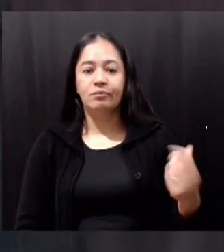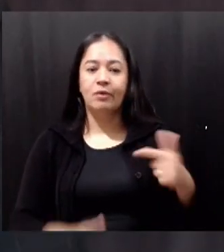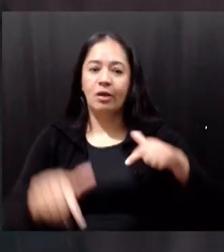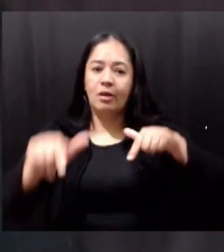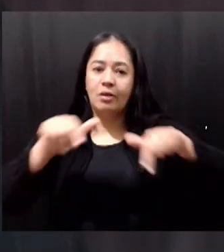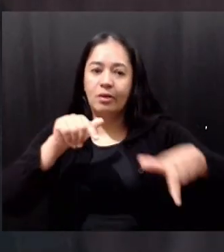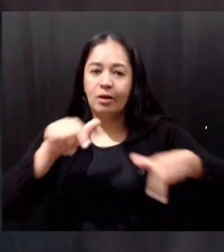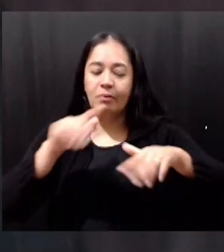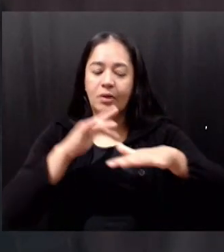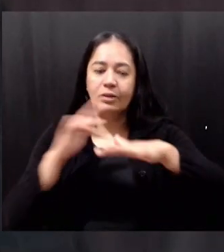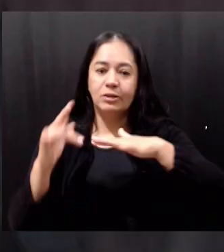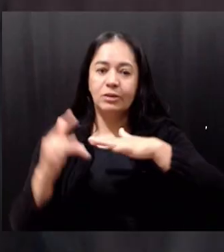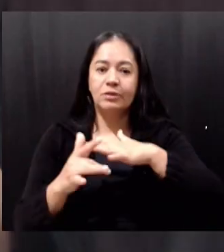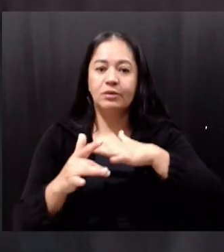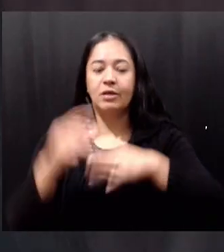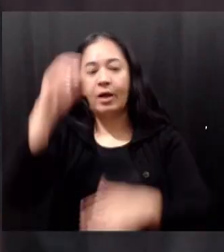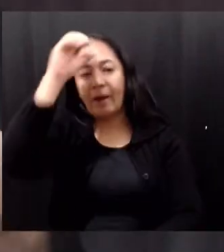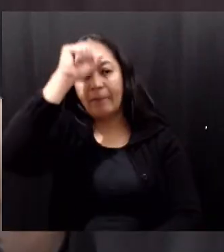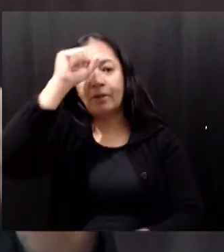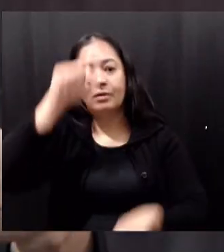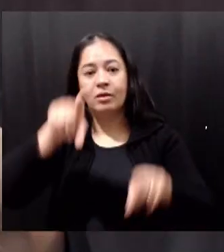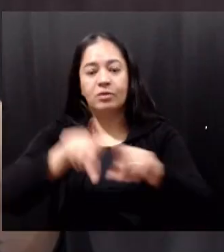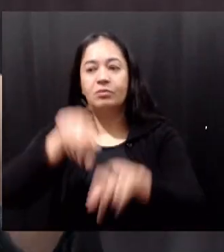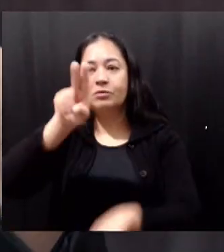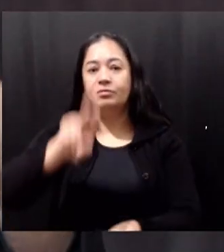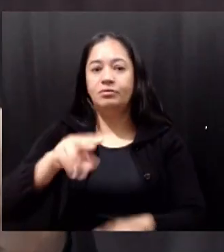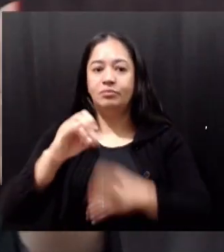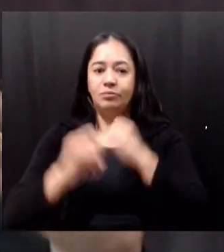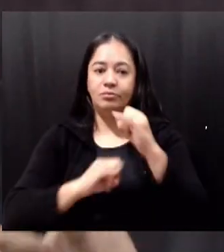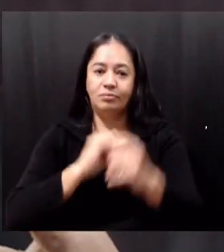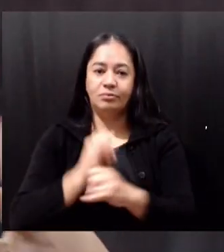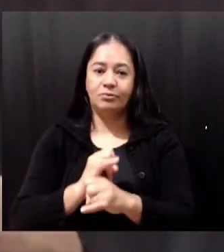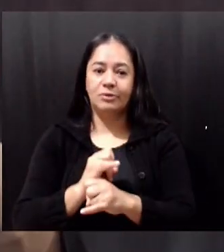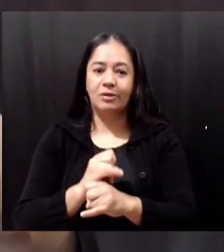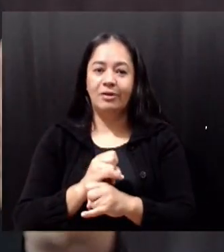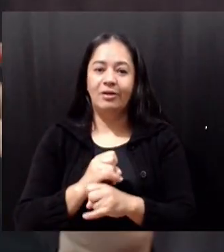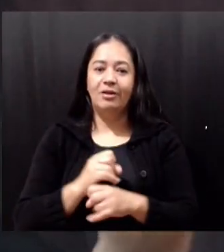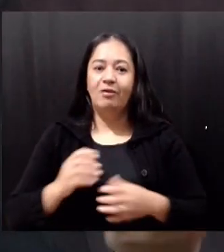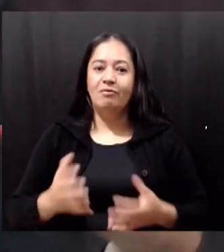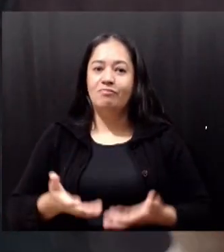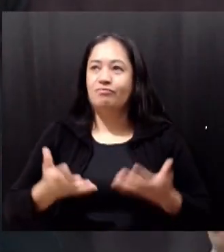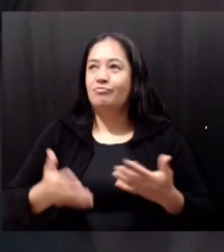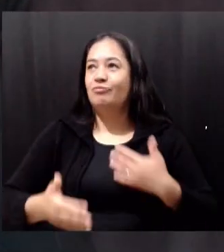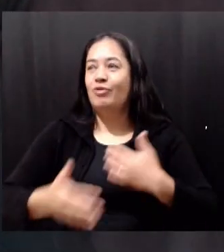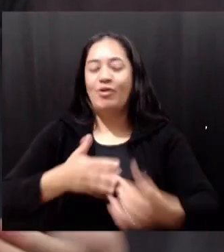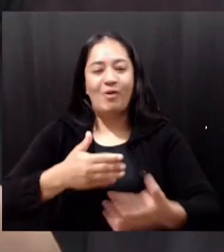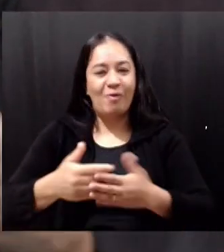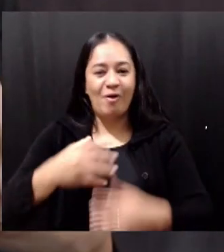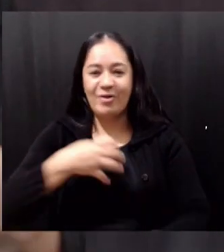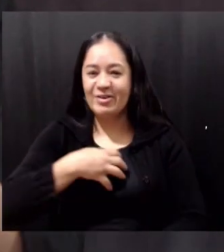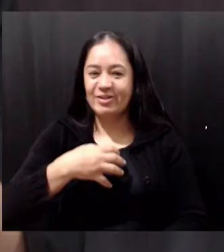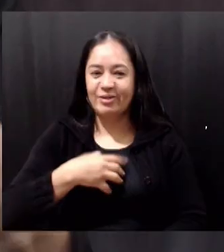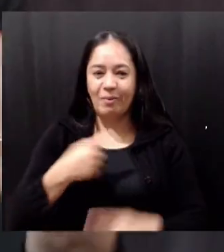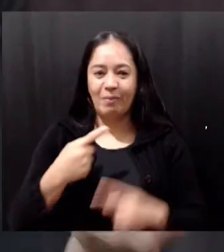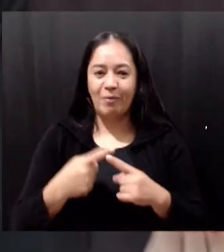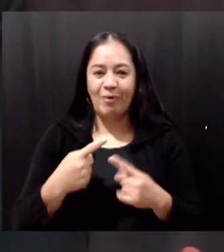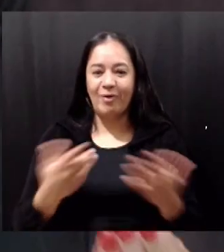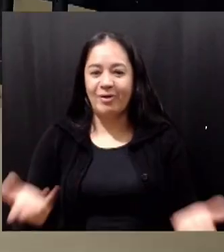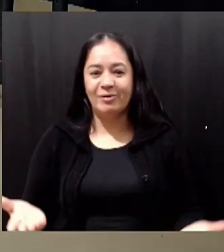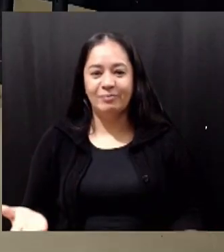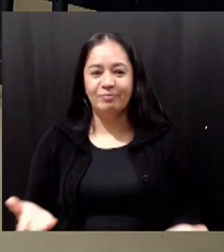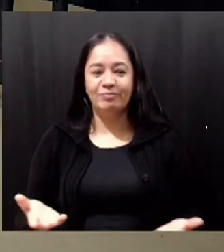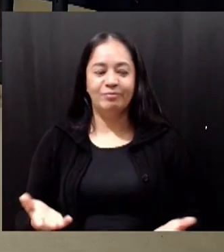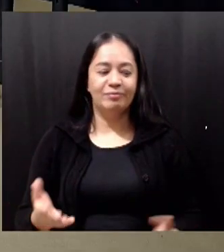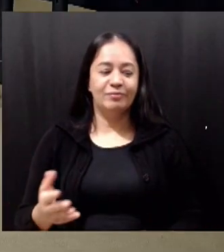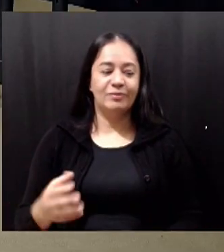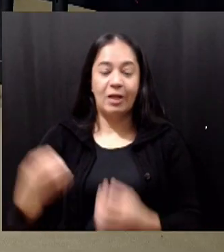e aprendeu a mexer na internet aos trancos e barrancos, aprendeu fazendo, Isso. porque, né? Sim, ninguém ensinou, ninguém aconteceu,